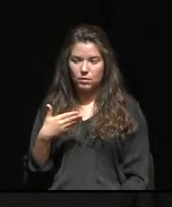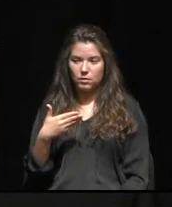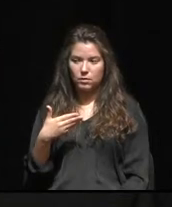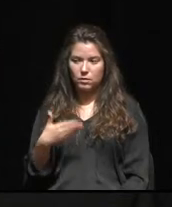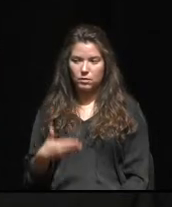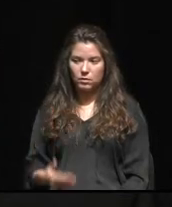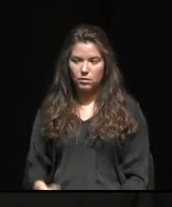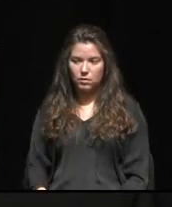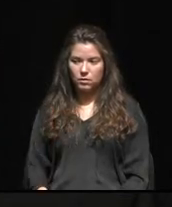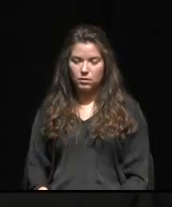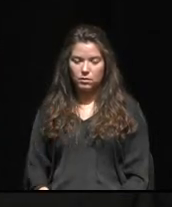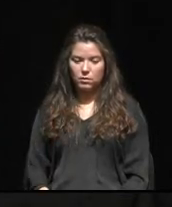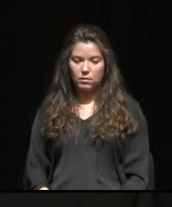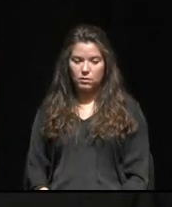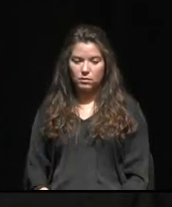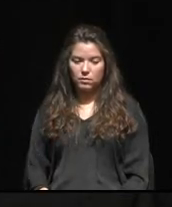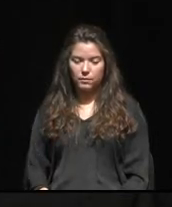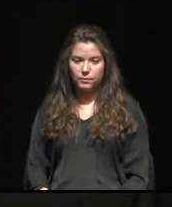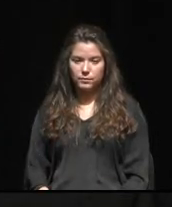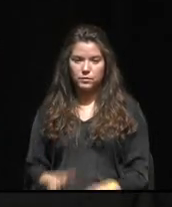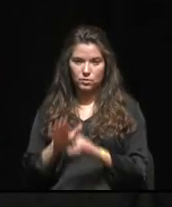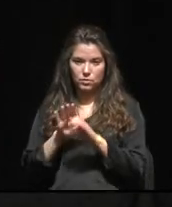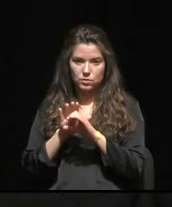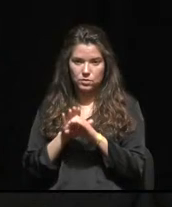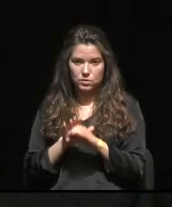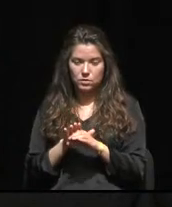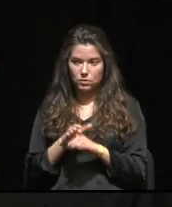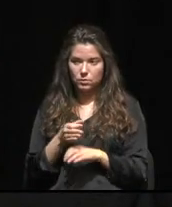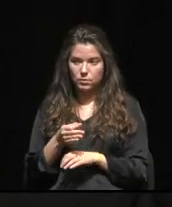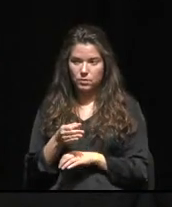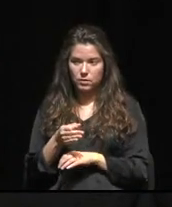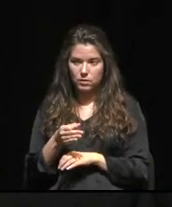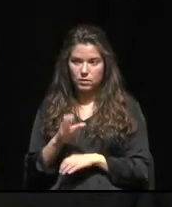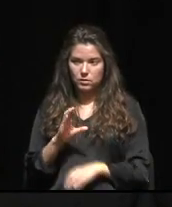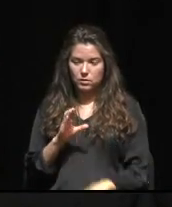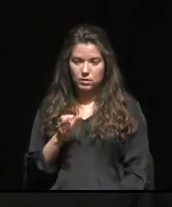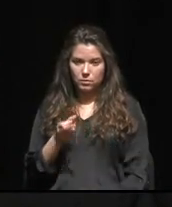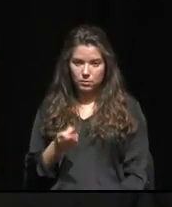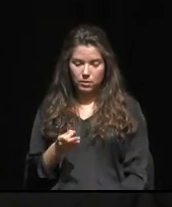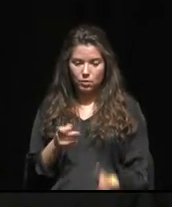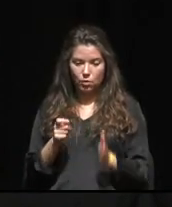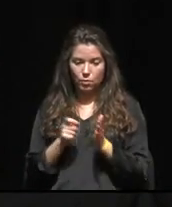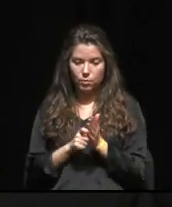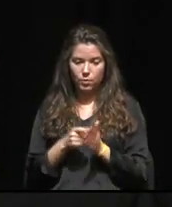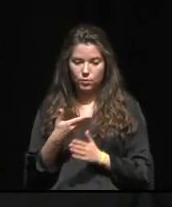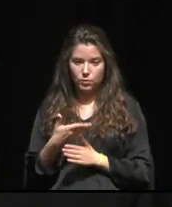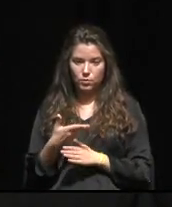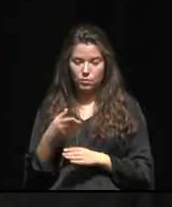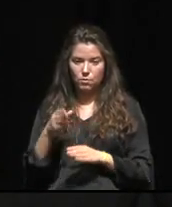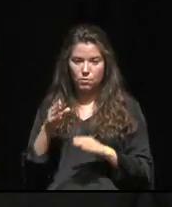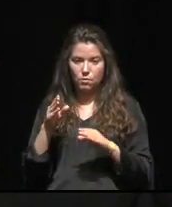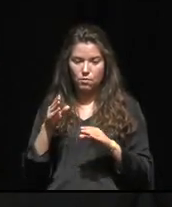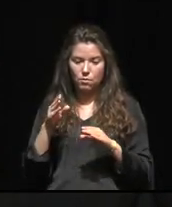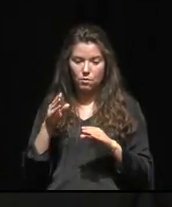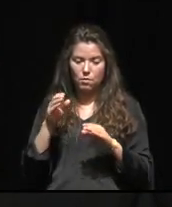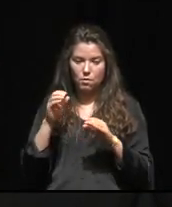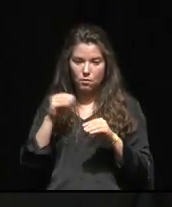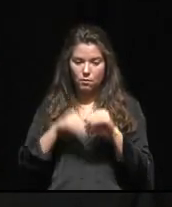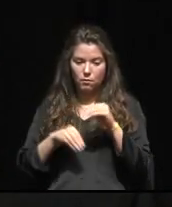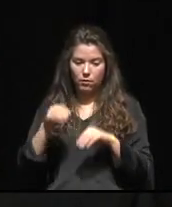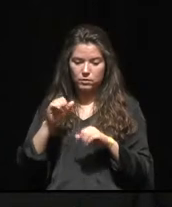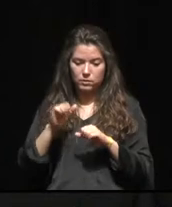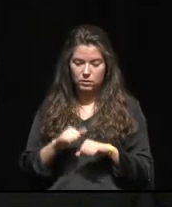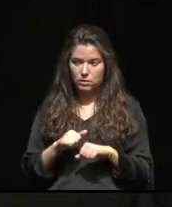um no ponto um o chega do voto PCP o ponto um o chega era a favor